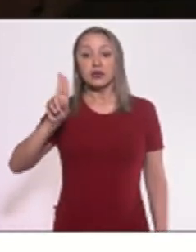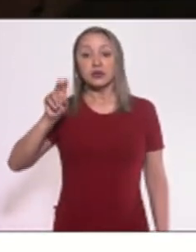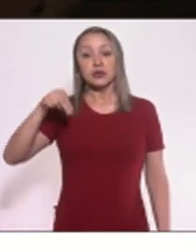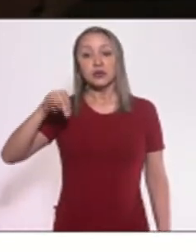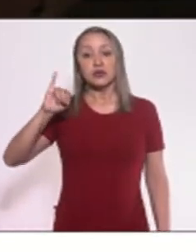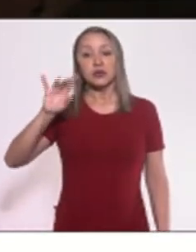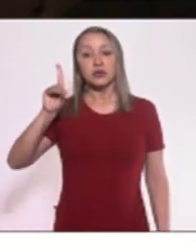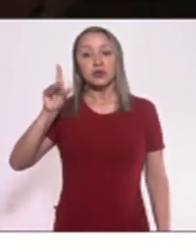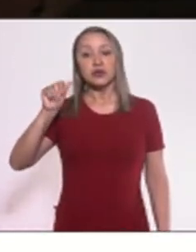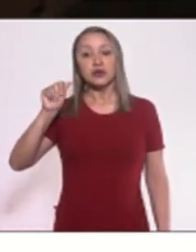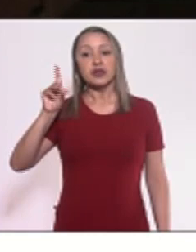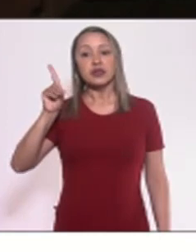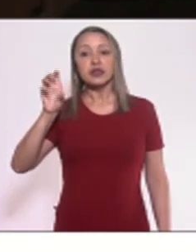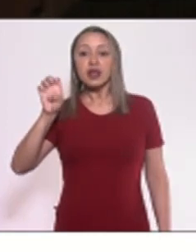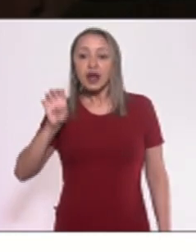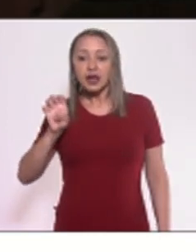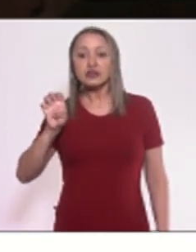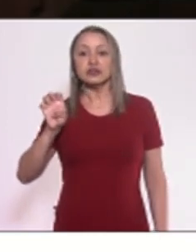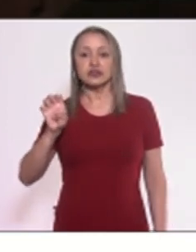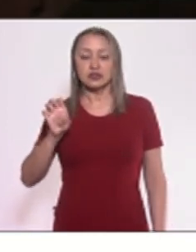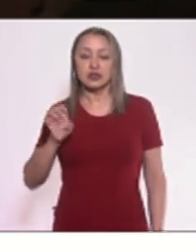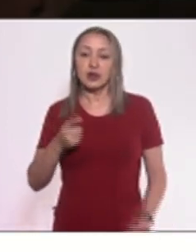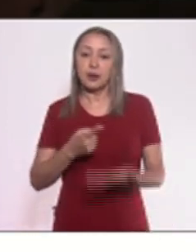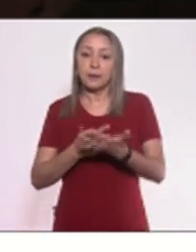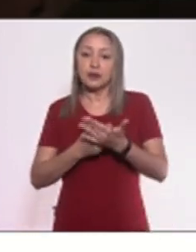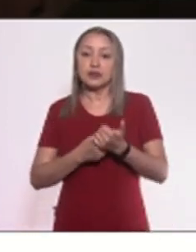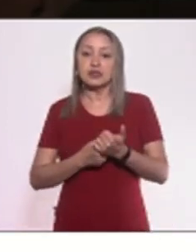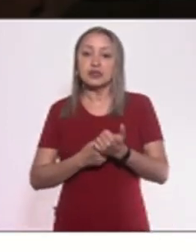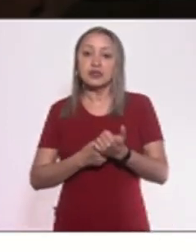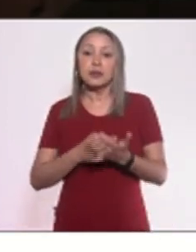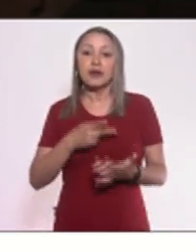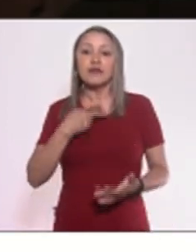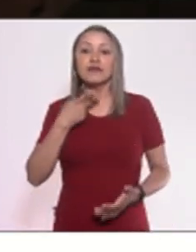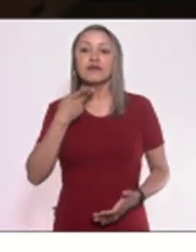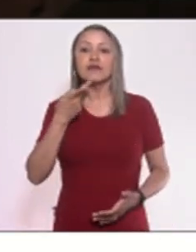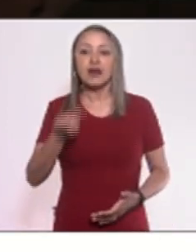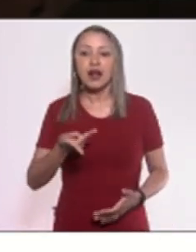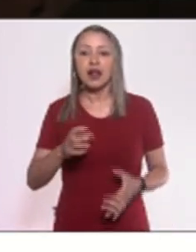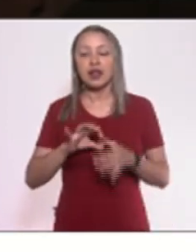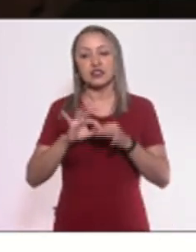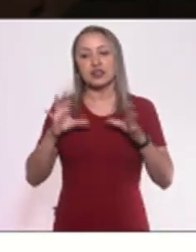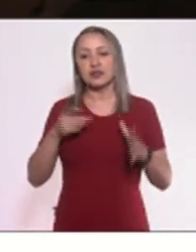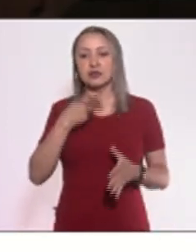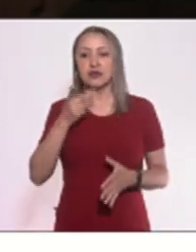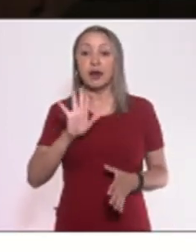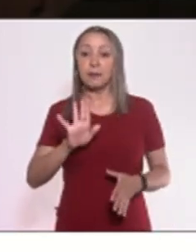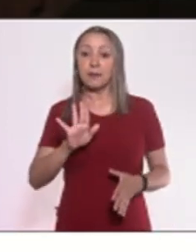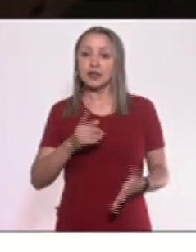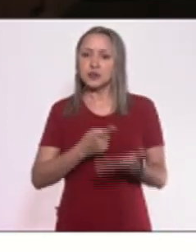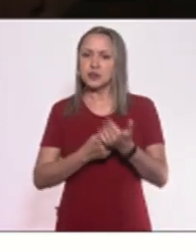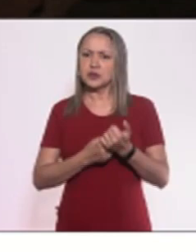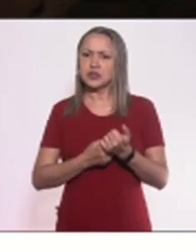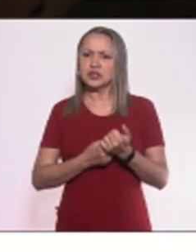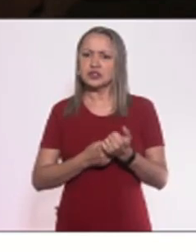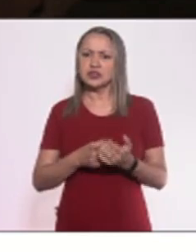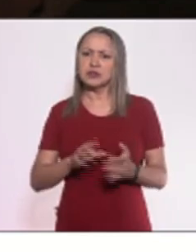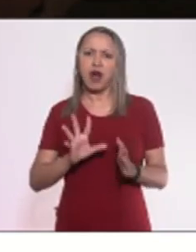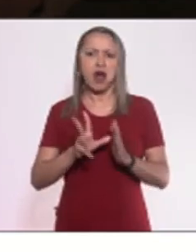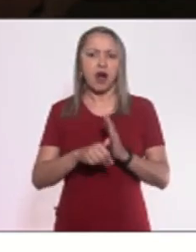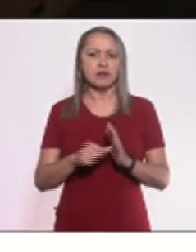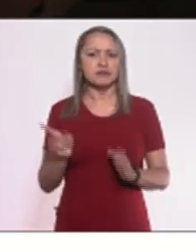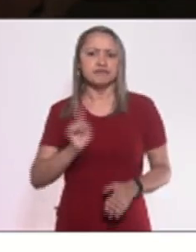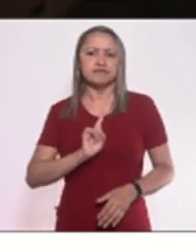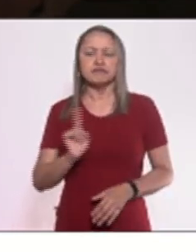do Supremo. Estou me posicionando antes que aconteça, porque tem 3 hipóteses.